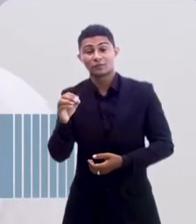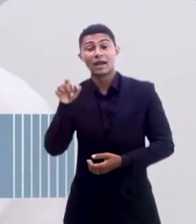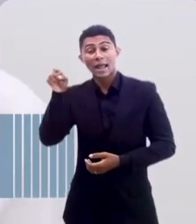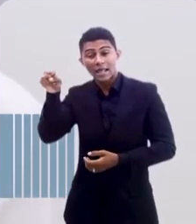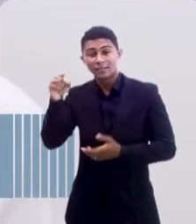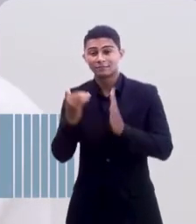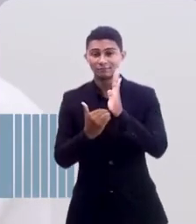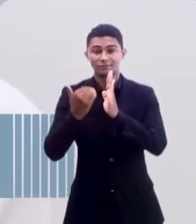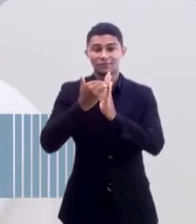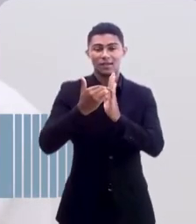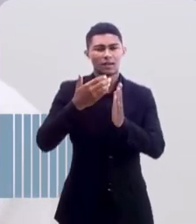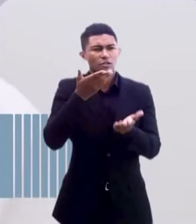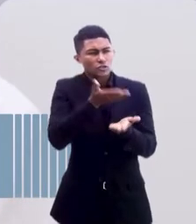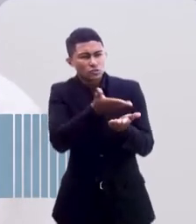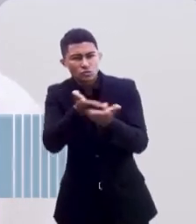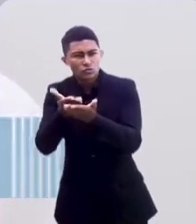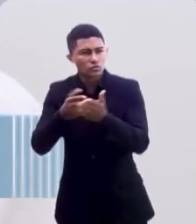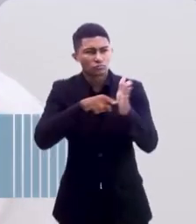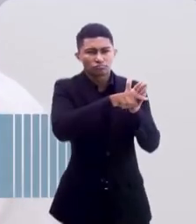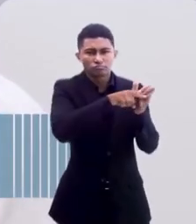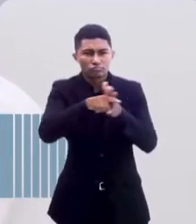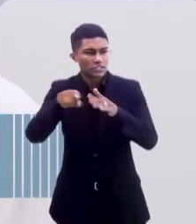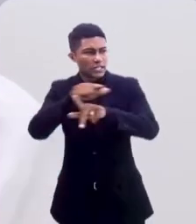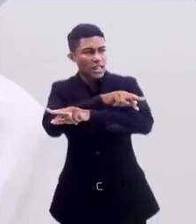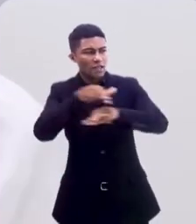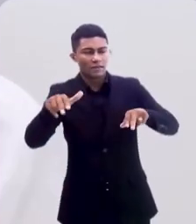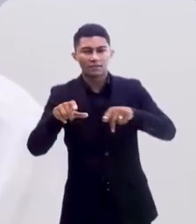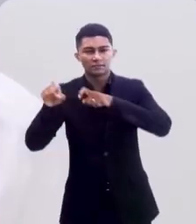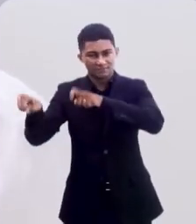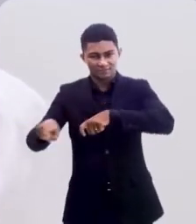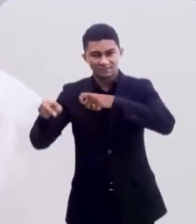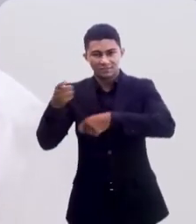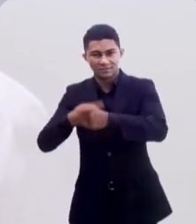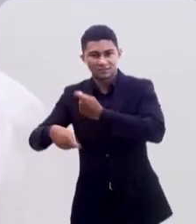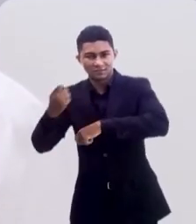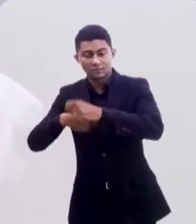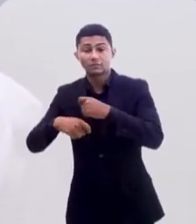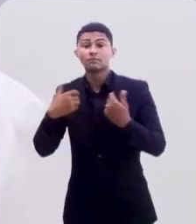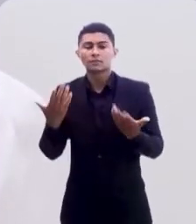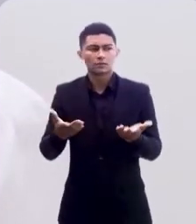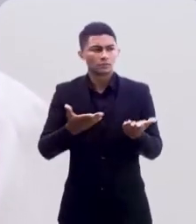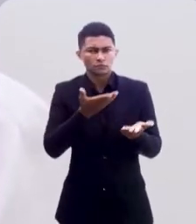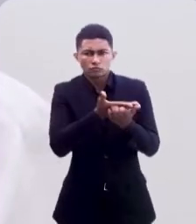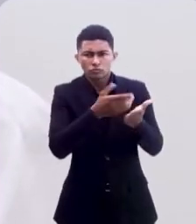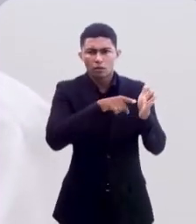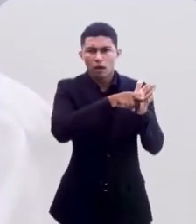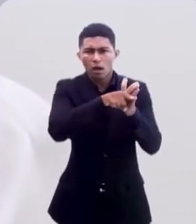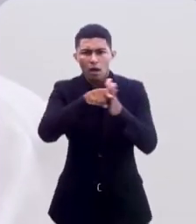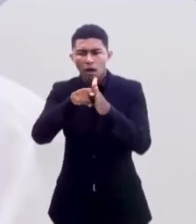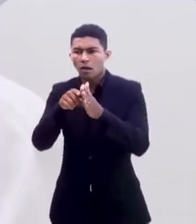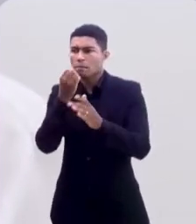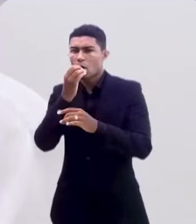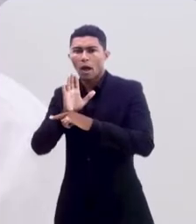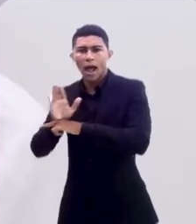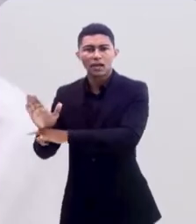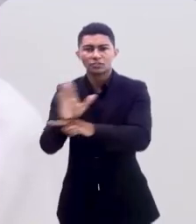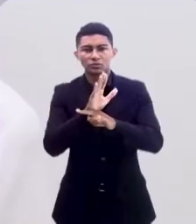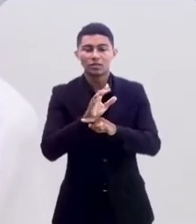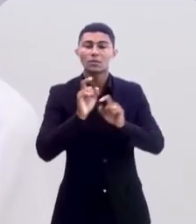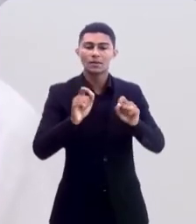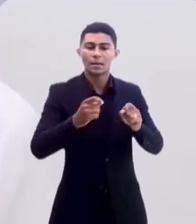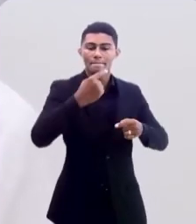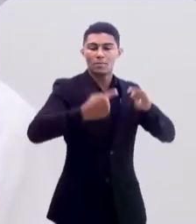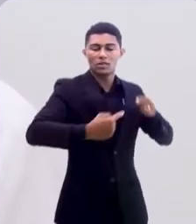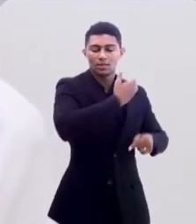lançados, fazendo um diagnóstico do agronegócio no Estado do Rio de Janeiro e o que esses estudos estão ajudando a basear políticas